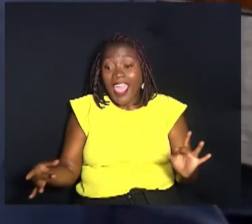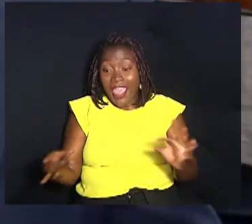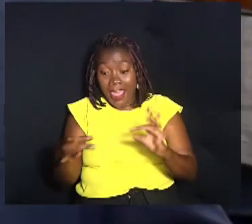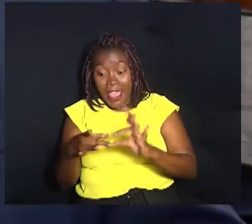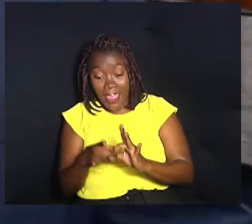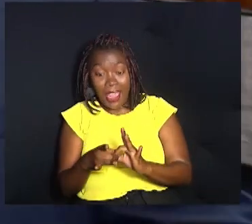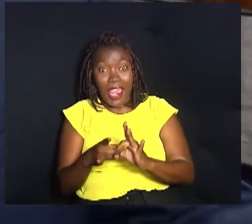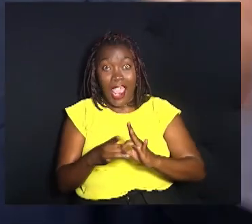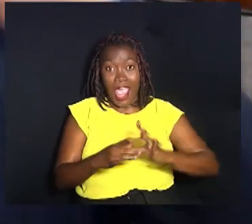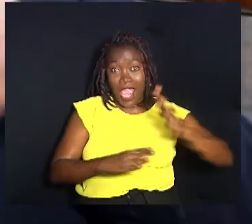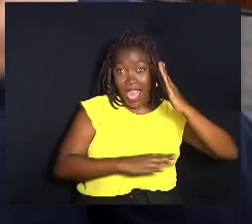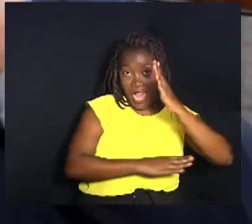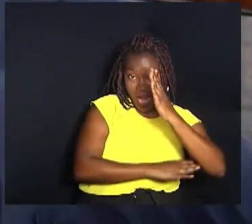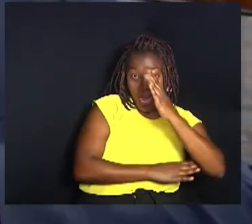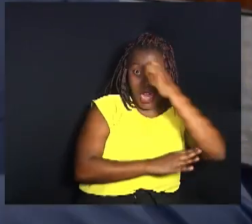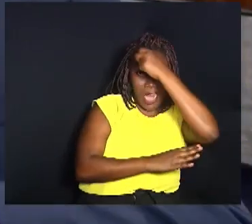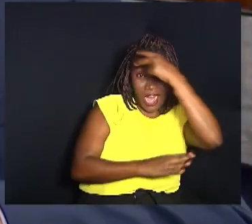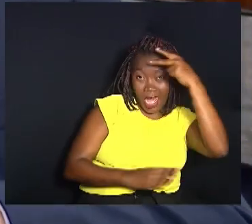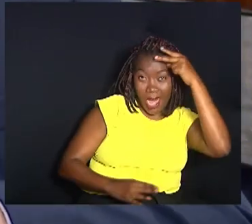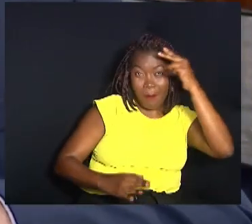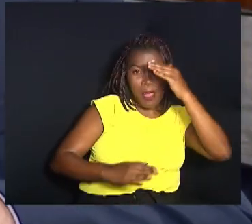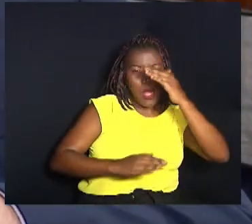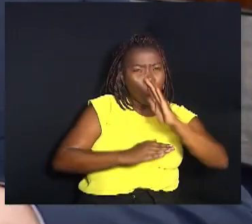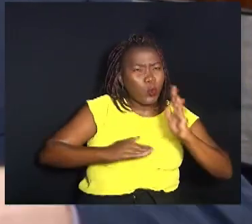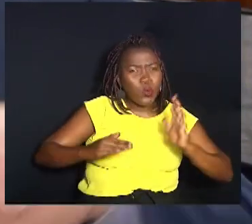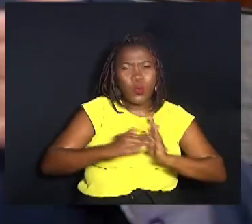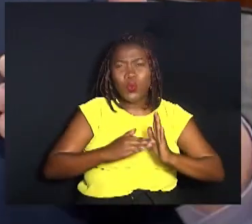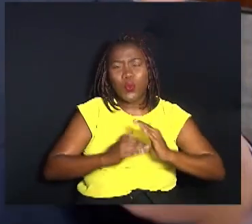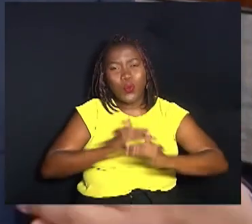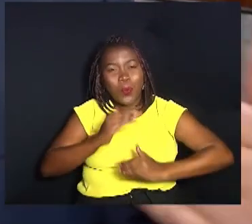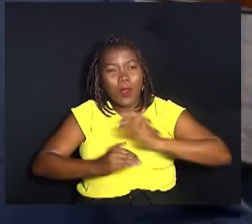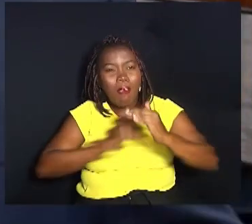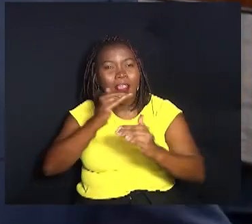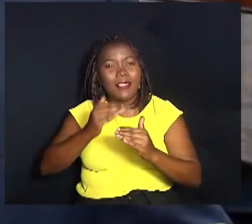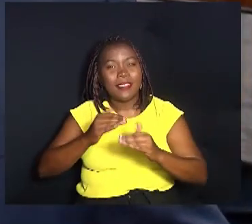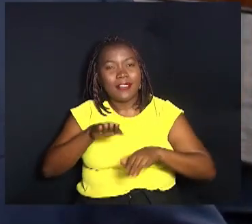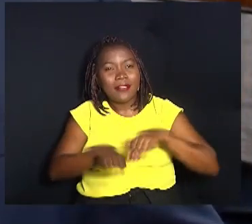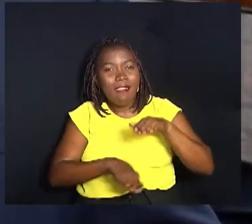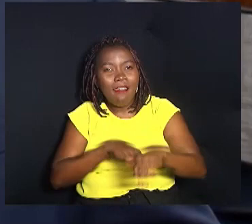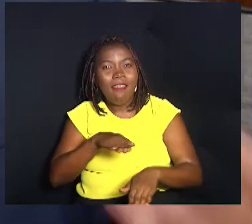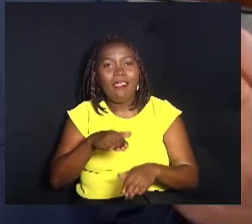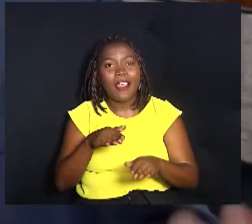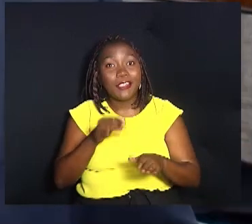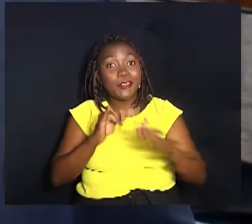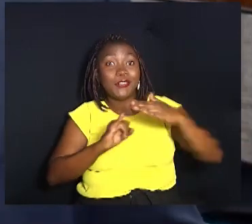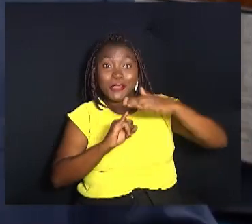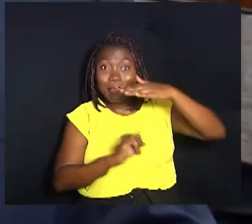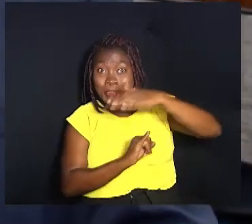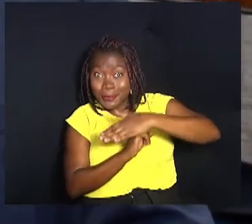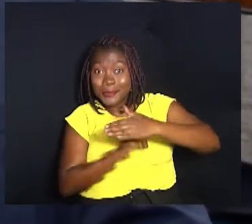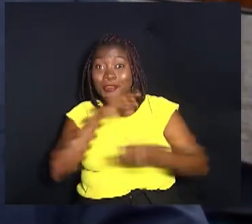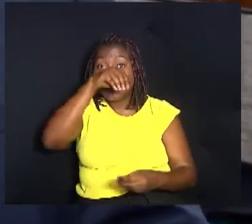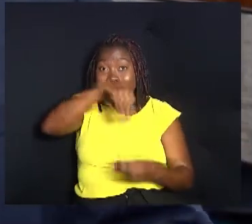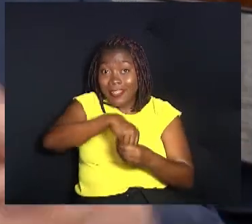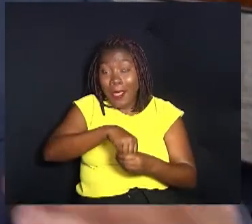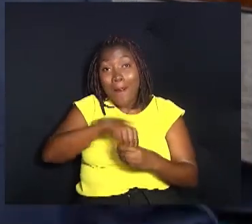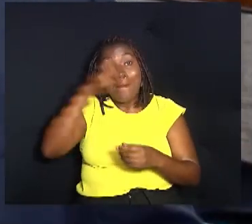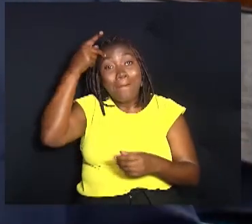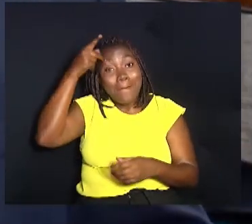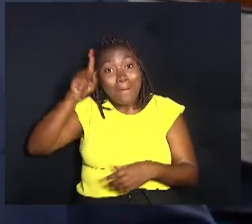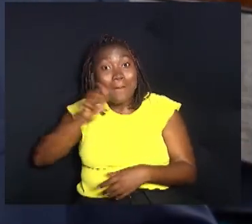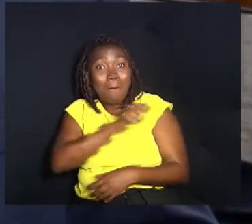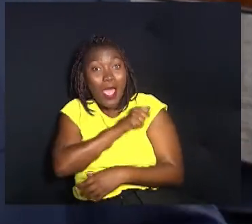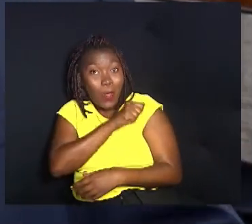a Câmara Municipal, todo o processo que a Câmara percorre, o processo institucional que ela percorre para o aluno de direito, é o